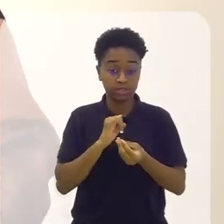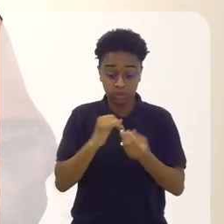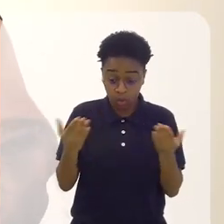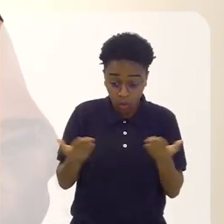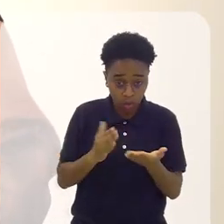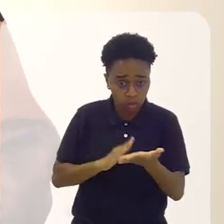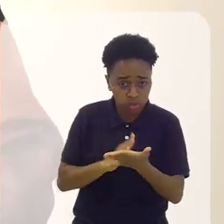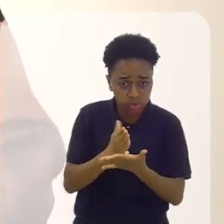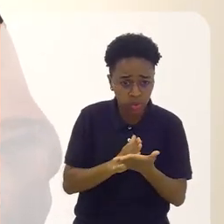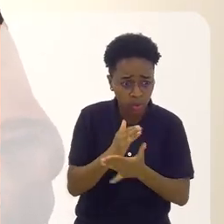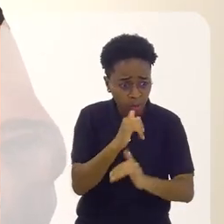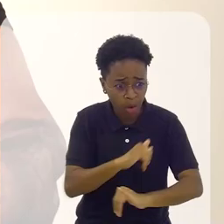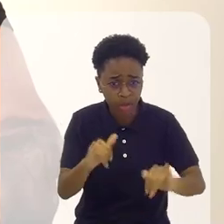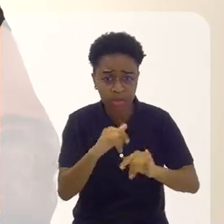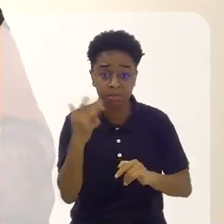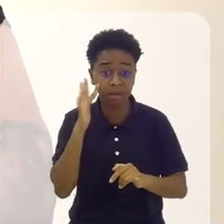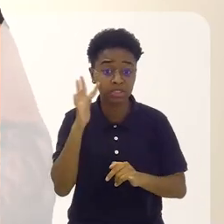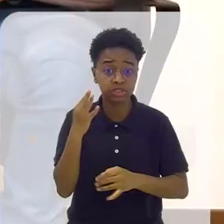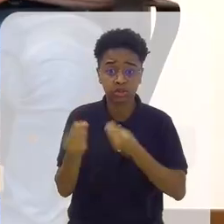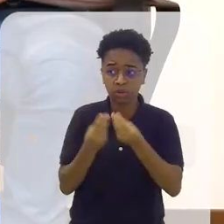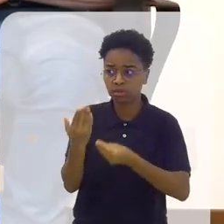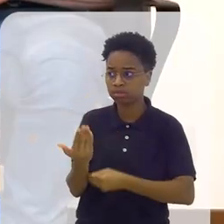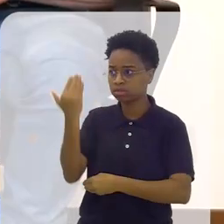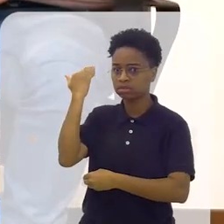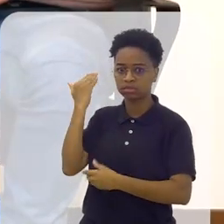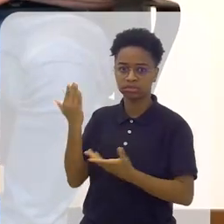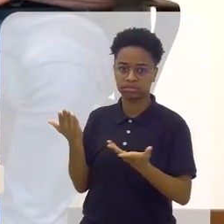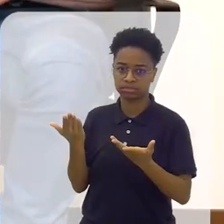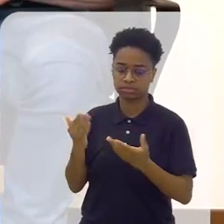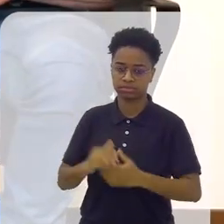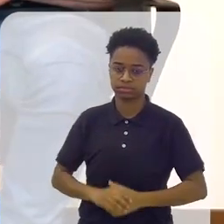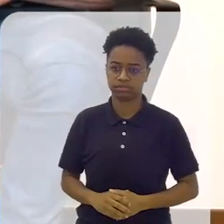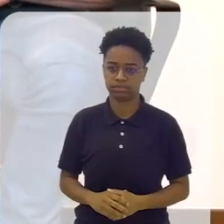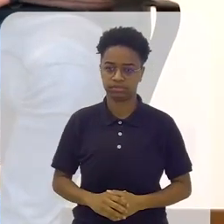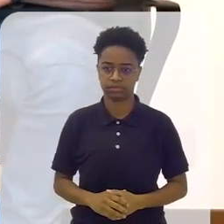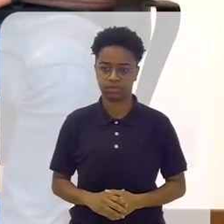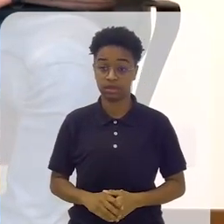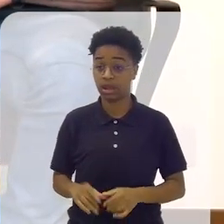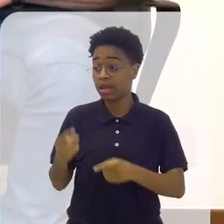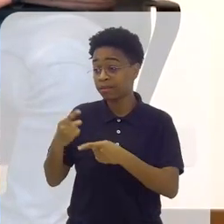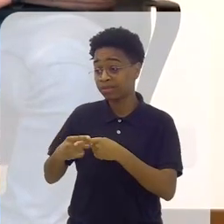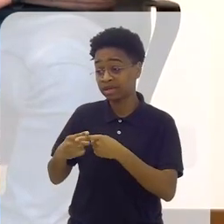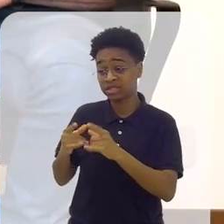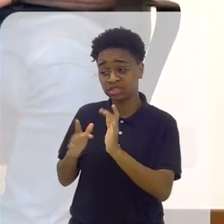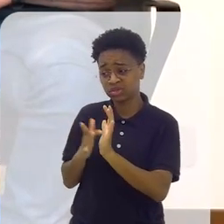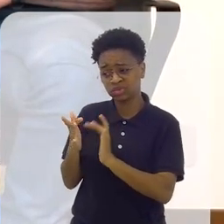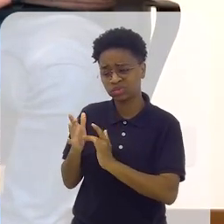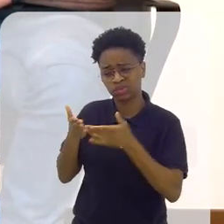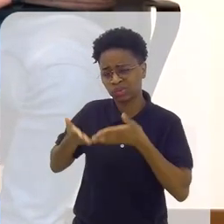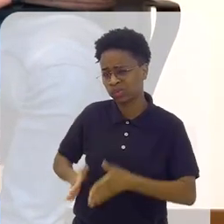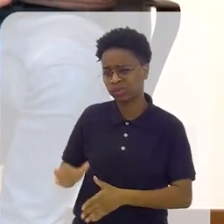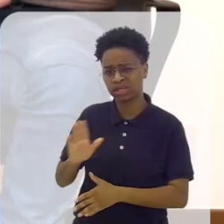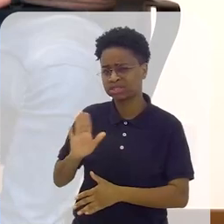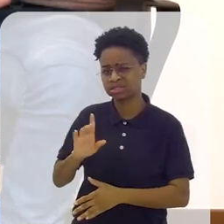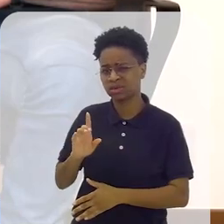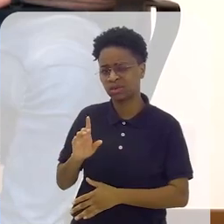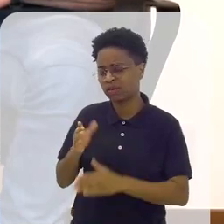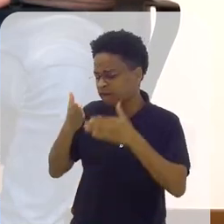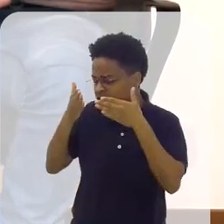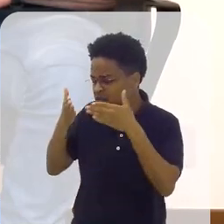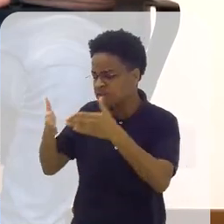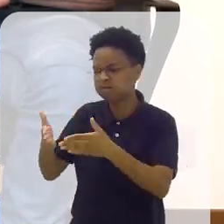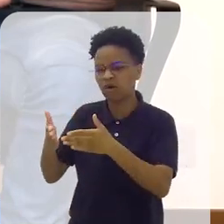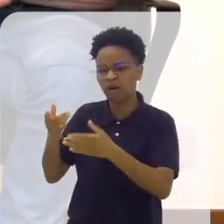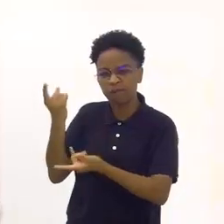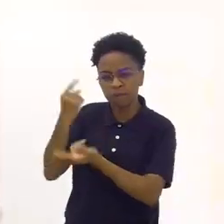Se hoje em dia incomoda, imagina antigamente. Ele é porque ele não nasceu para isso, e ele sabia para